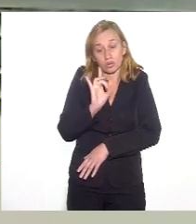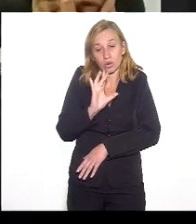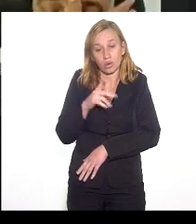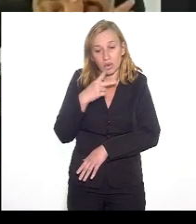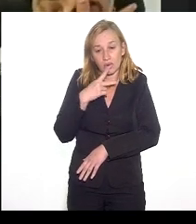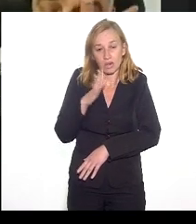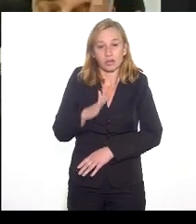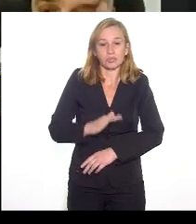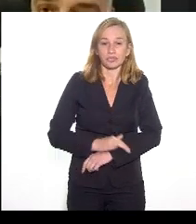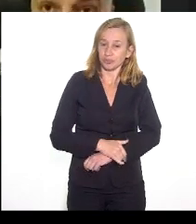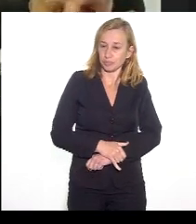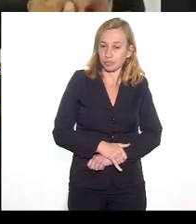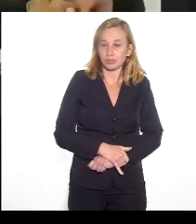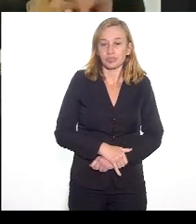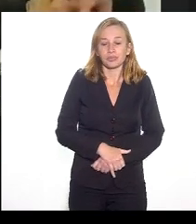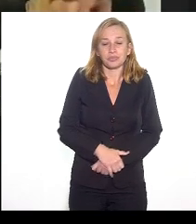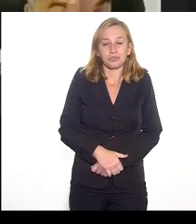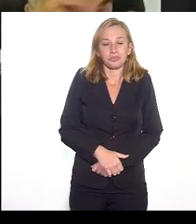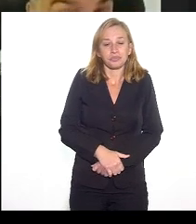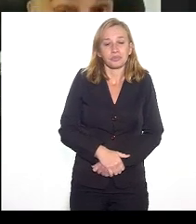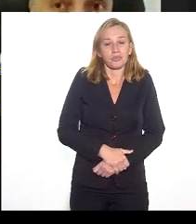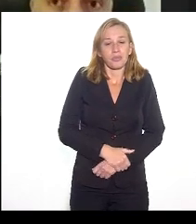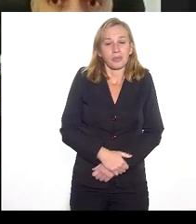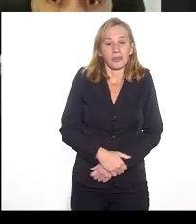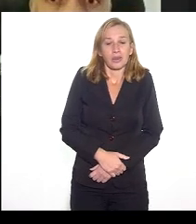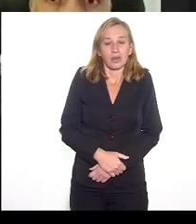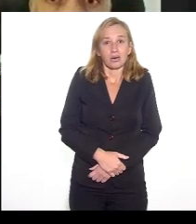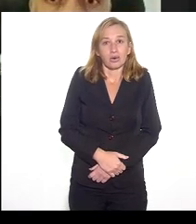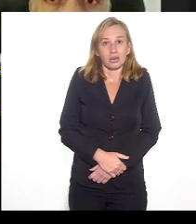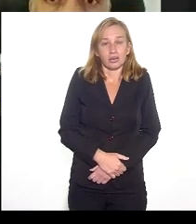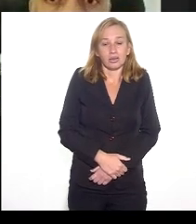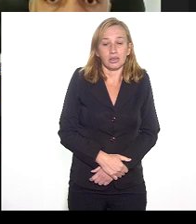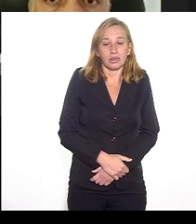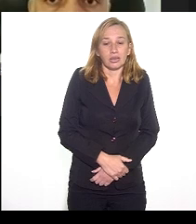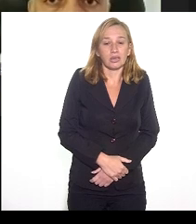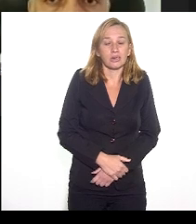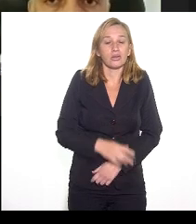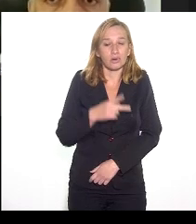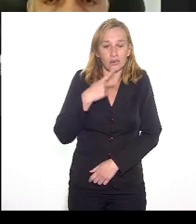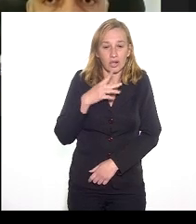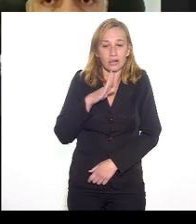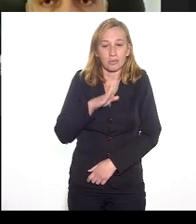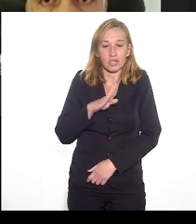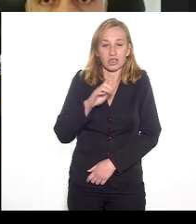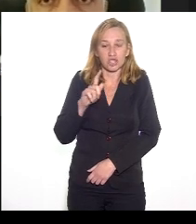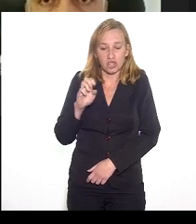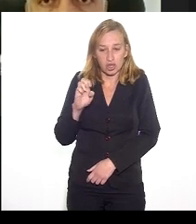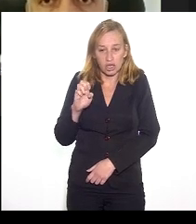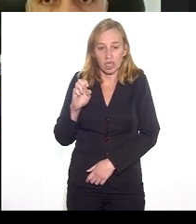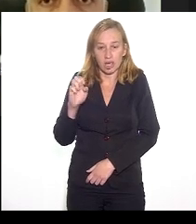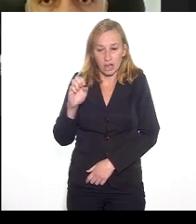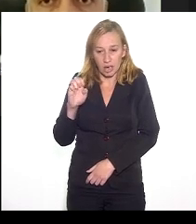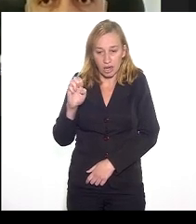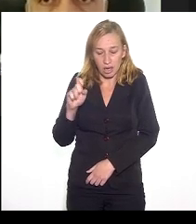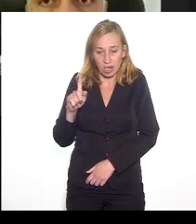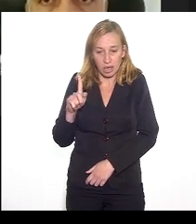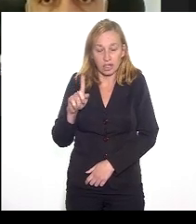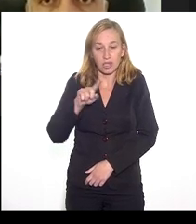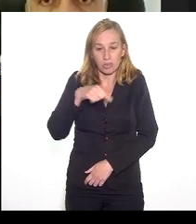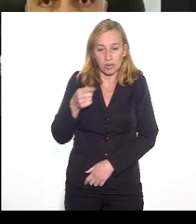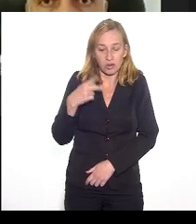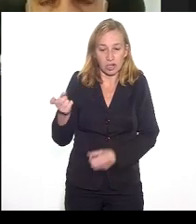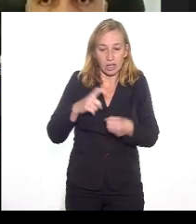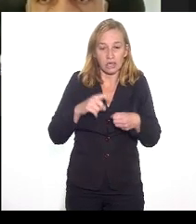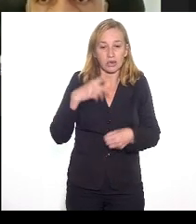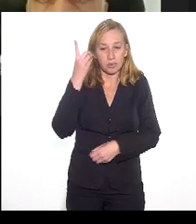presidente. Vou falar com o PGE já e vou voltar. Então, próximo orador, escrito é o deputado